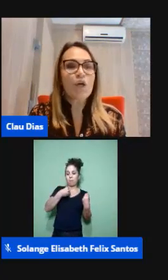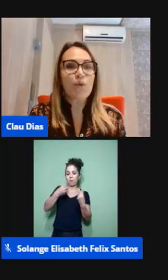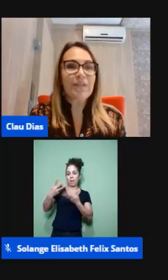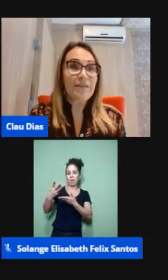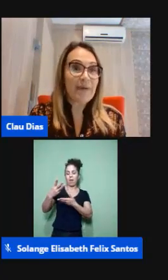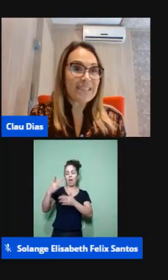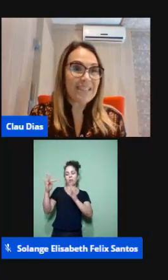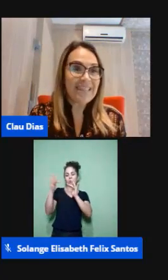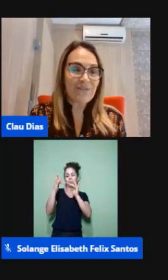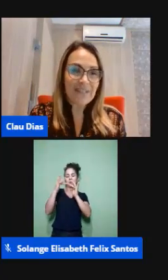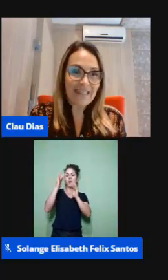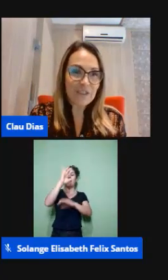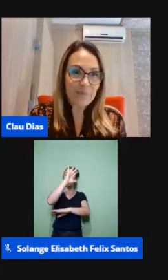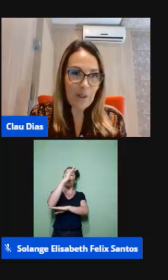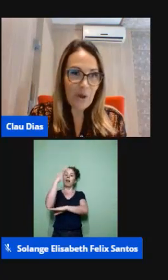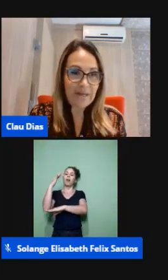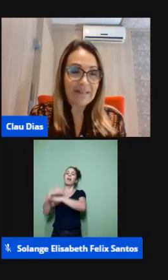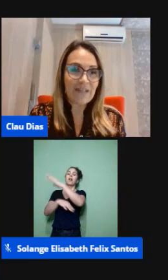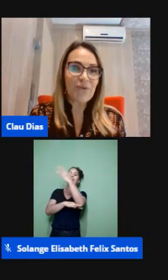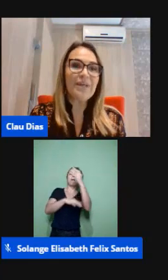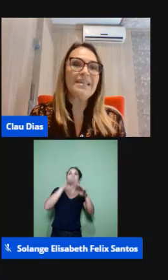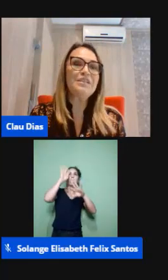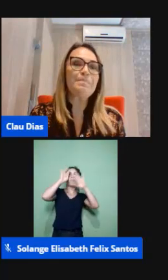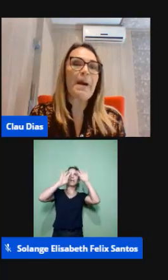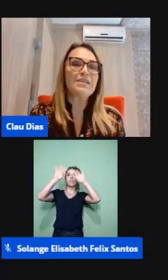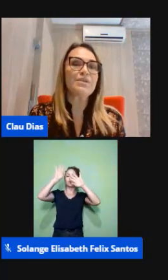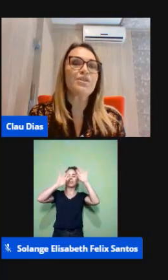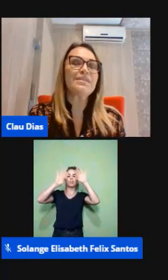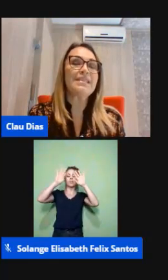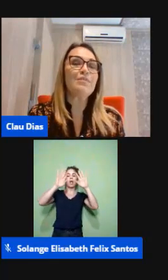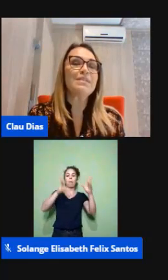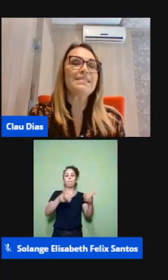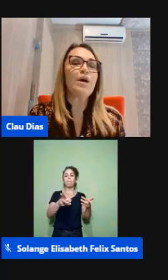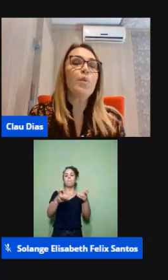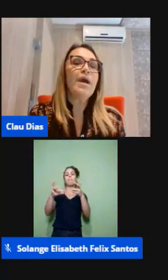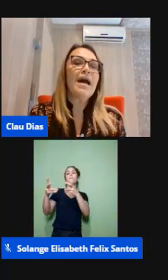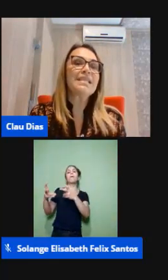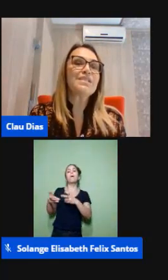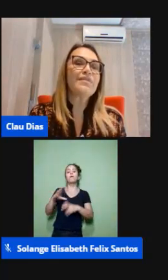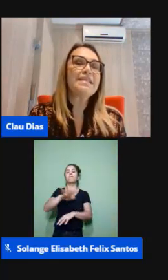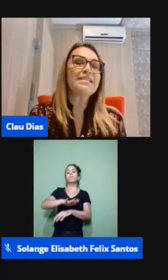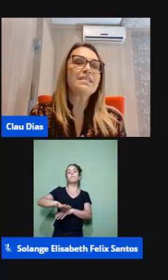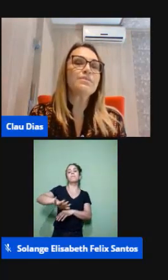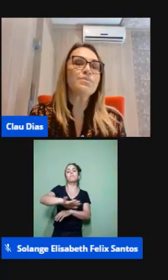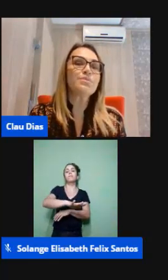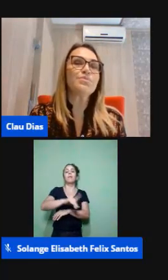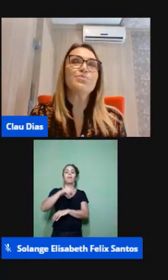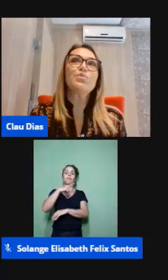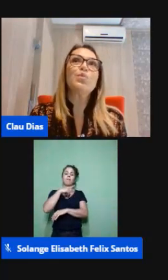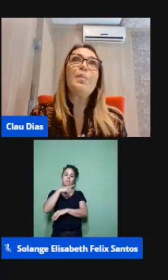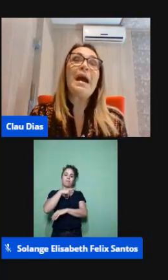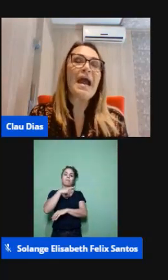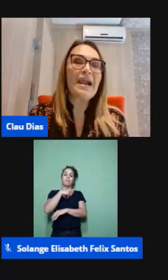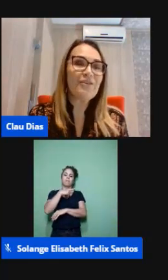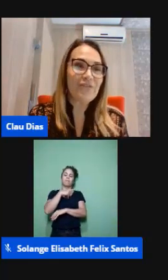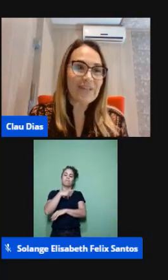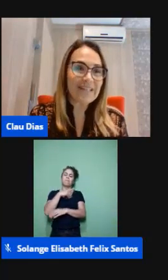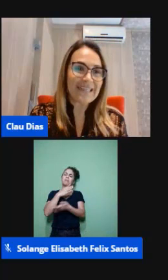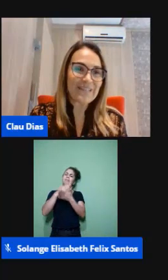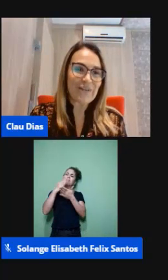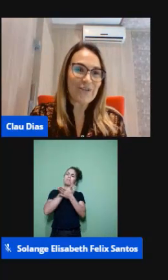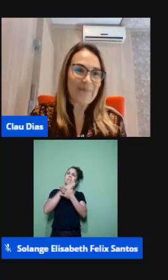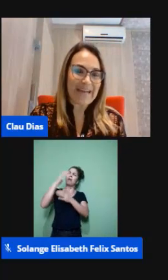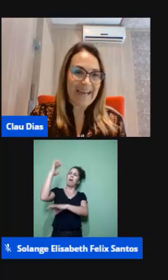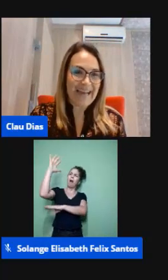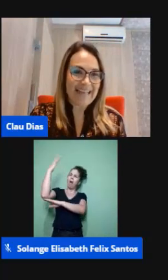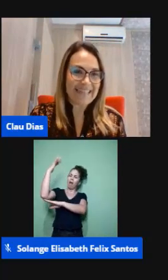naturais, quando ela imagina, quando ela explora, né, todo aquele espaço que nós temos. Então, às vezes, uma árvore,